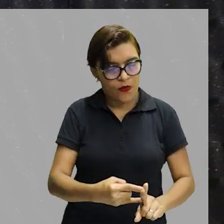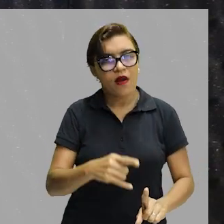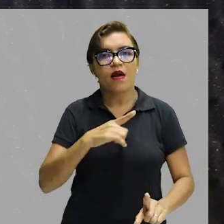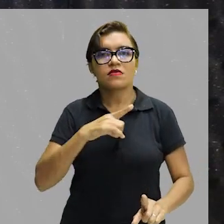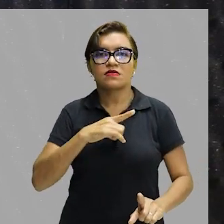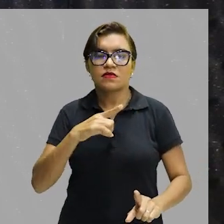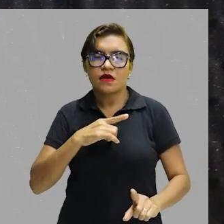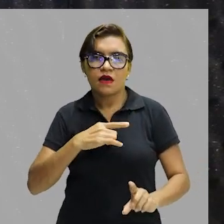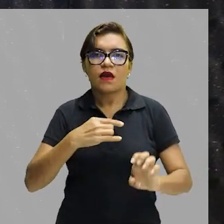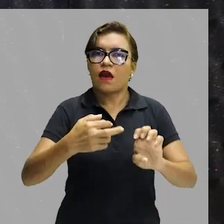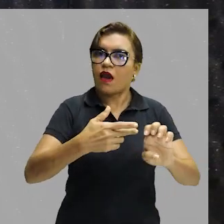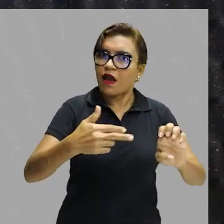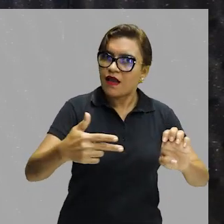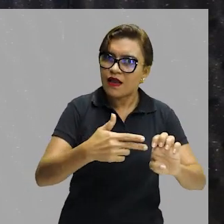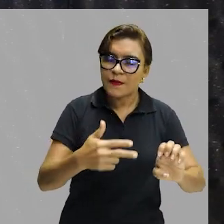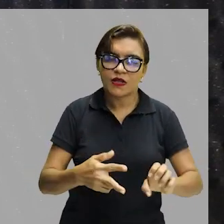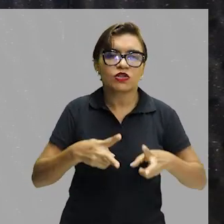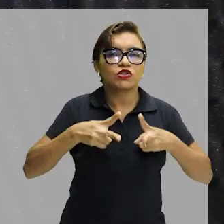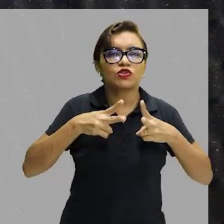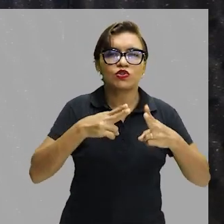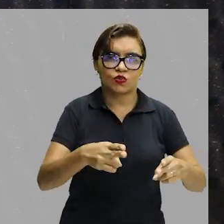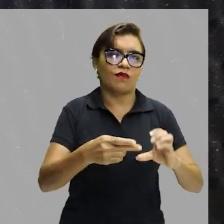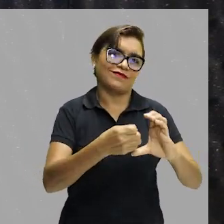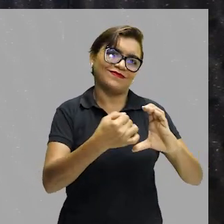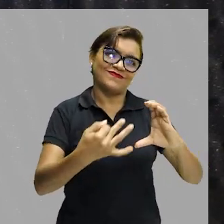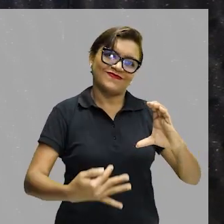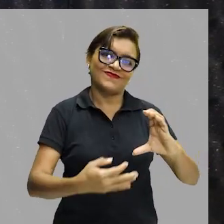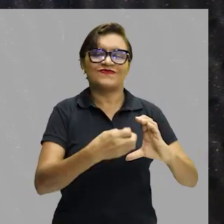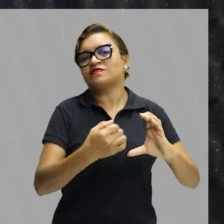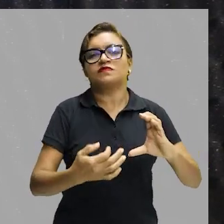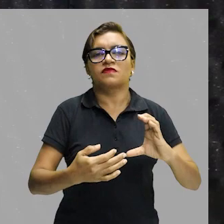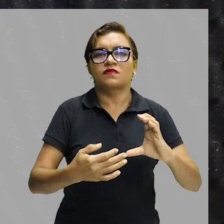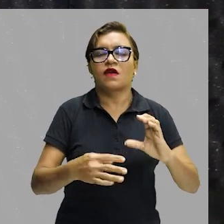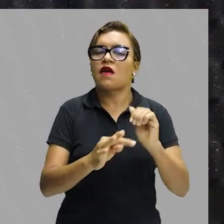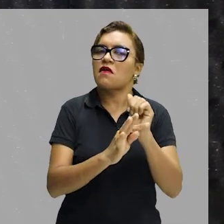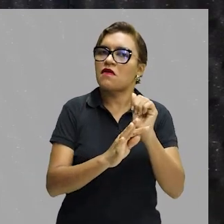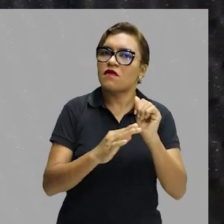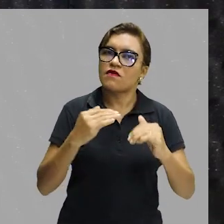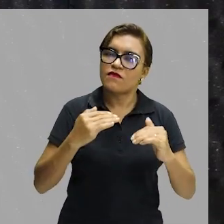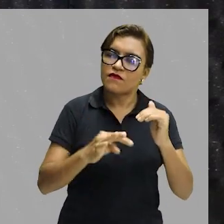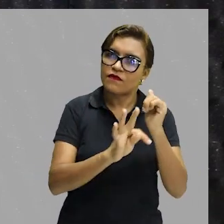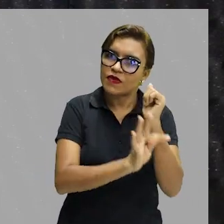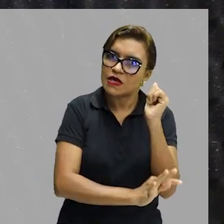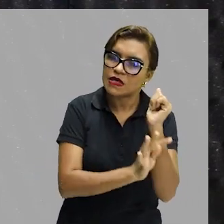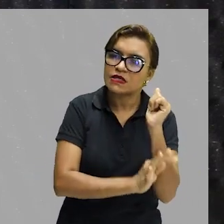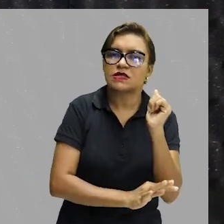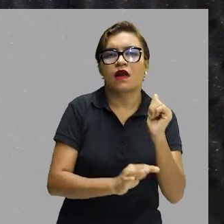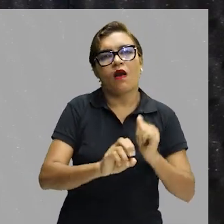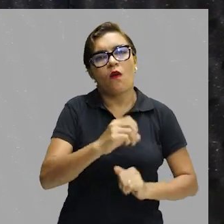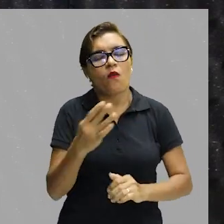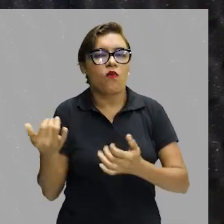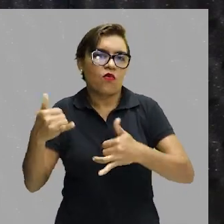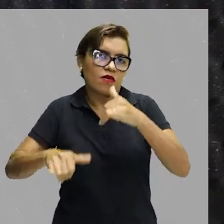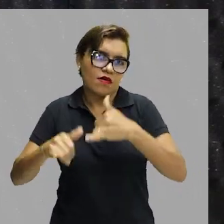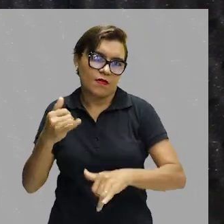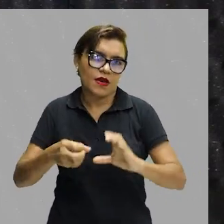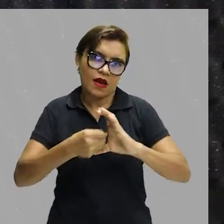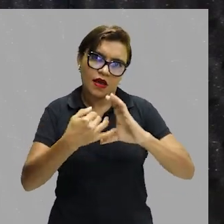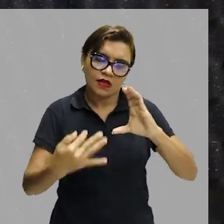os elementos com as mesmas propriedades, tanto físicas quanto químicas, ou seja, propriedades